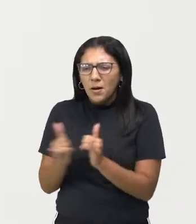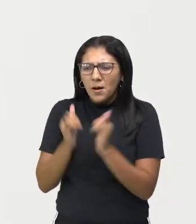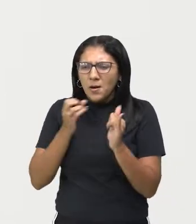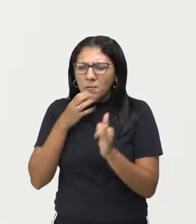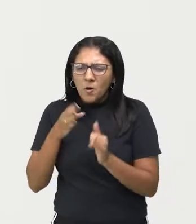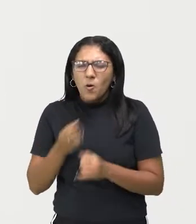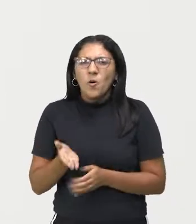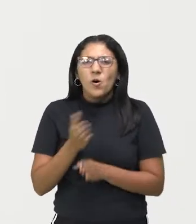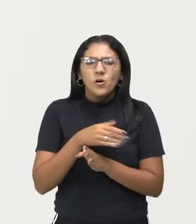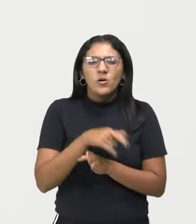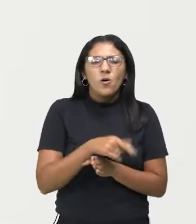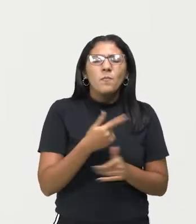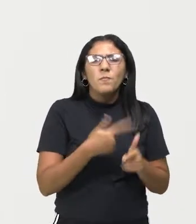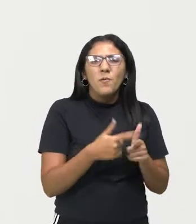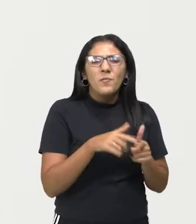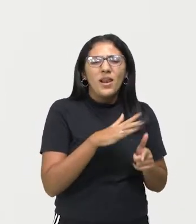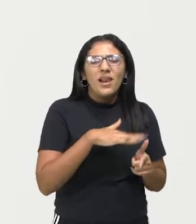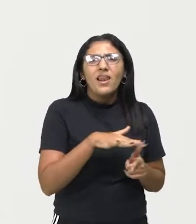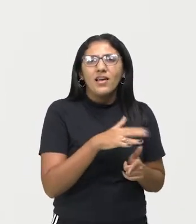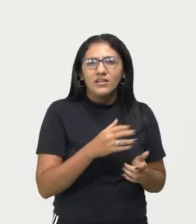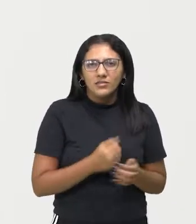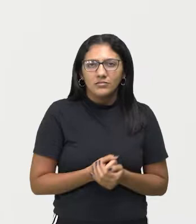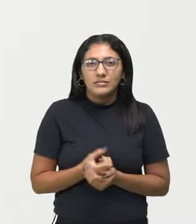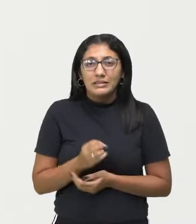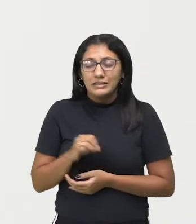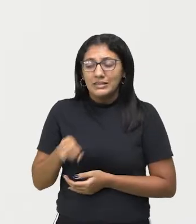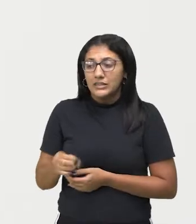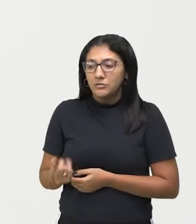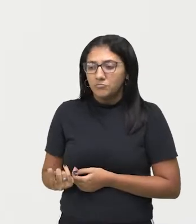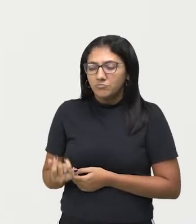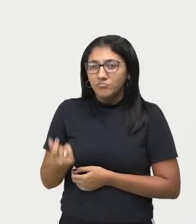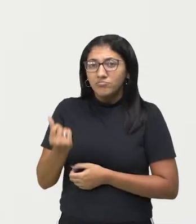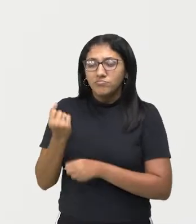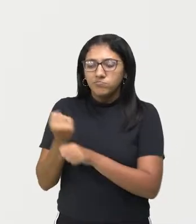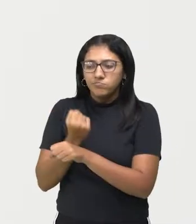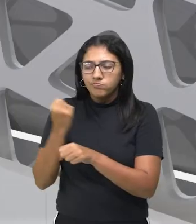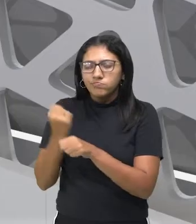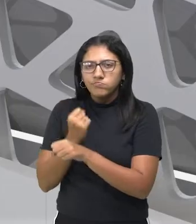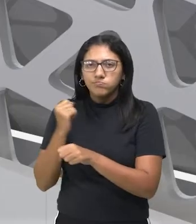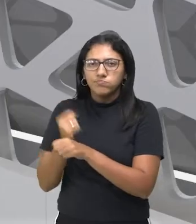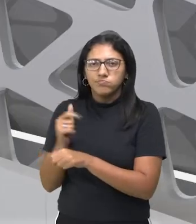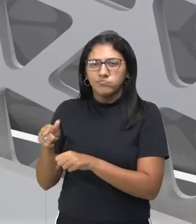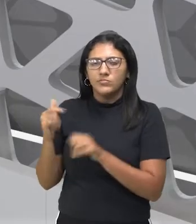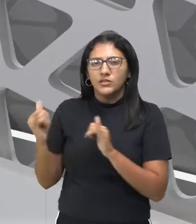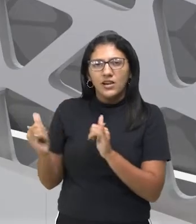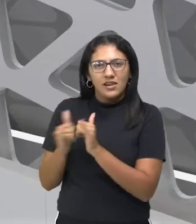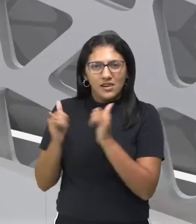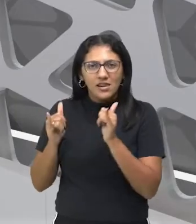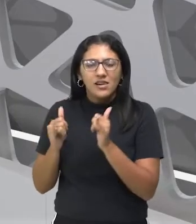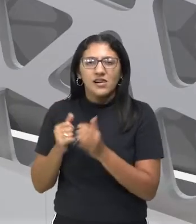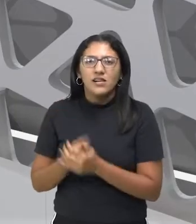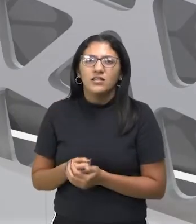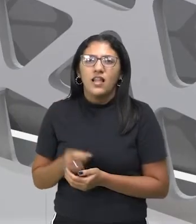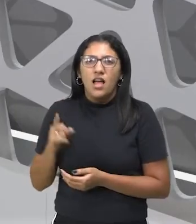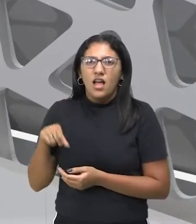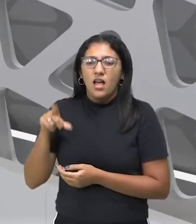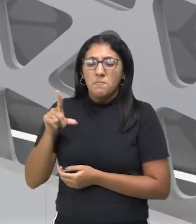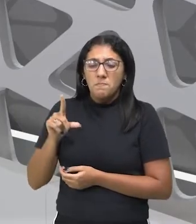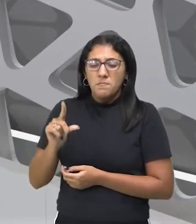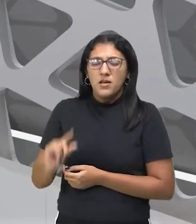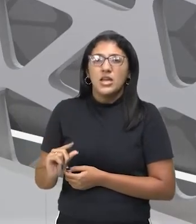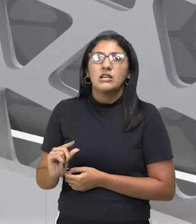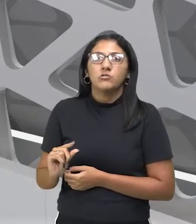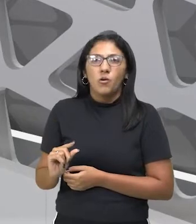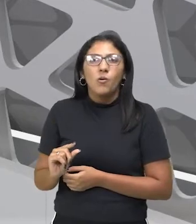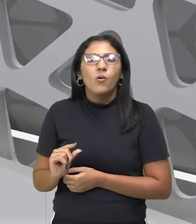em determinada região. Será que o custo da construção daquela hidrelétrica ela vai ser menor